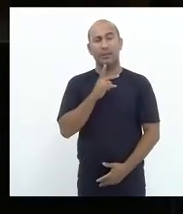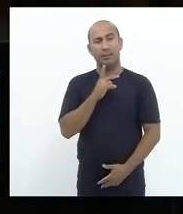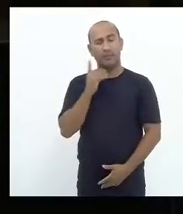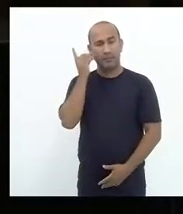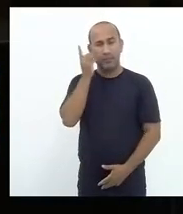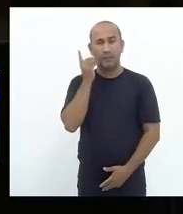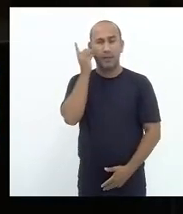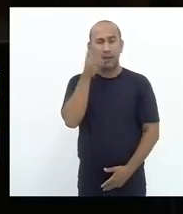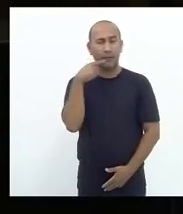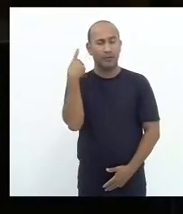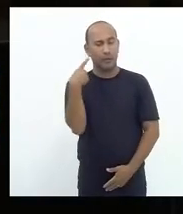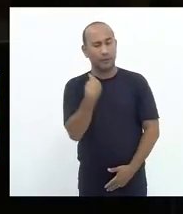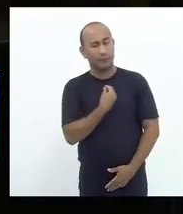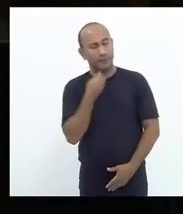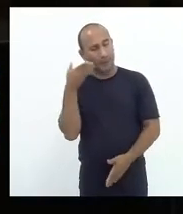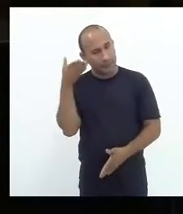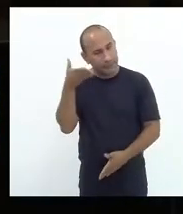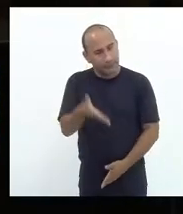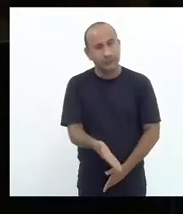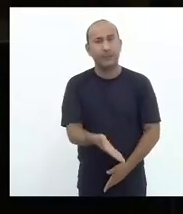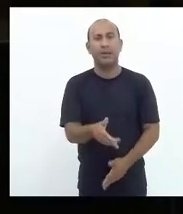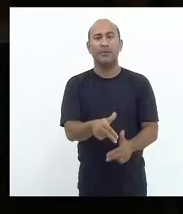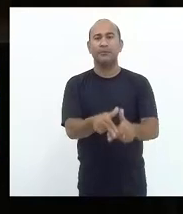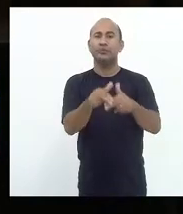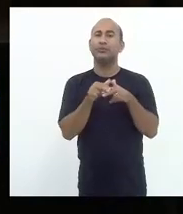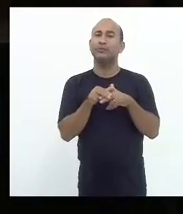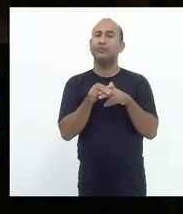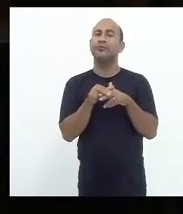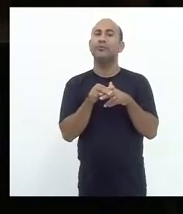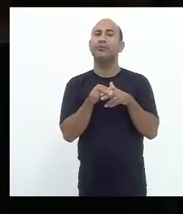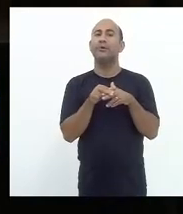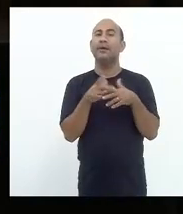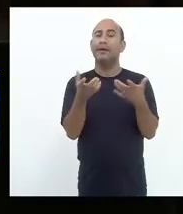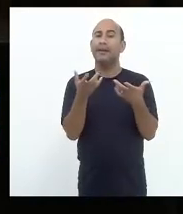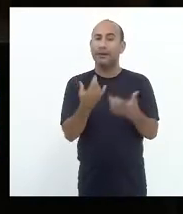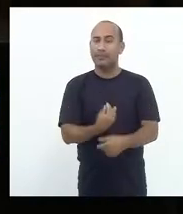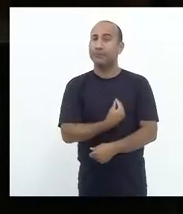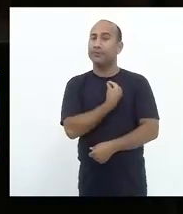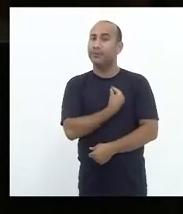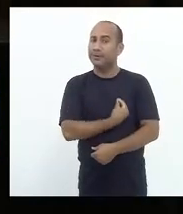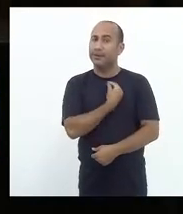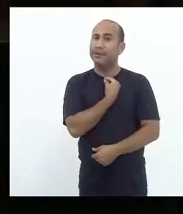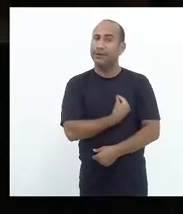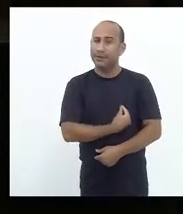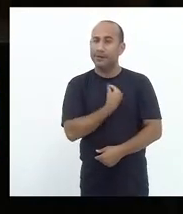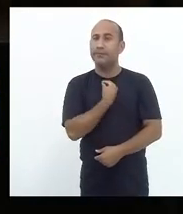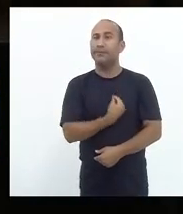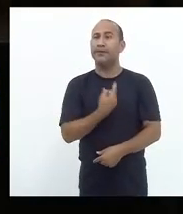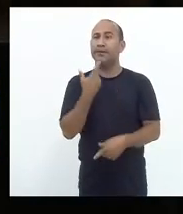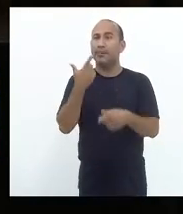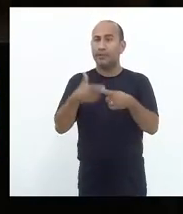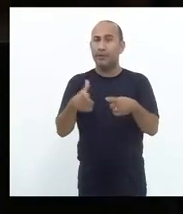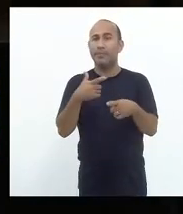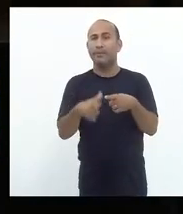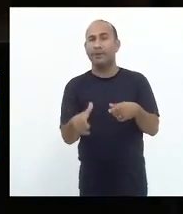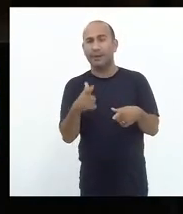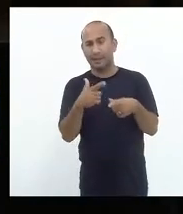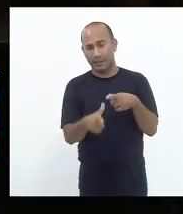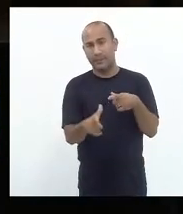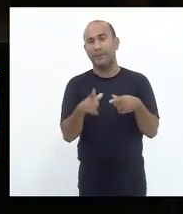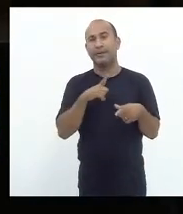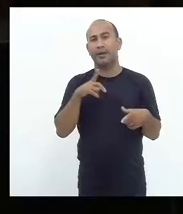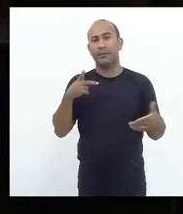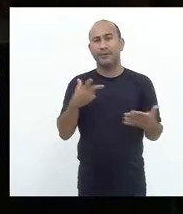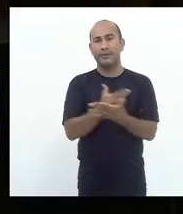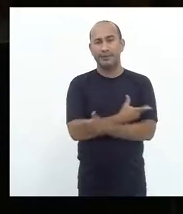nós estamos aqui construindo a possibilidade de sobrevivência diante de uma crise humanitária